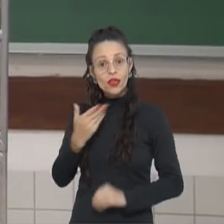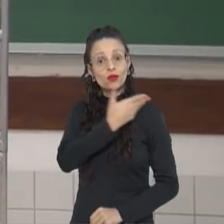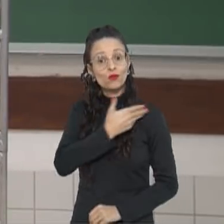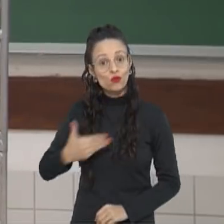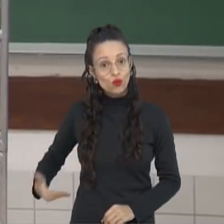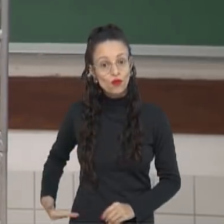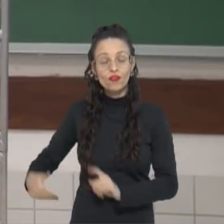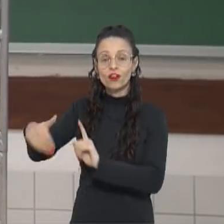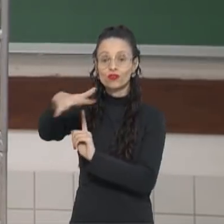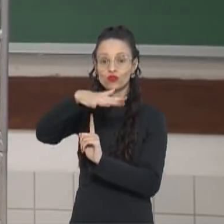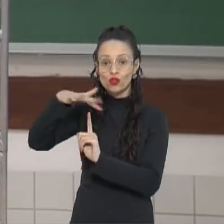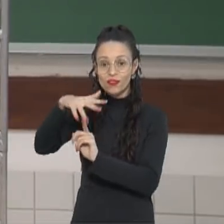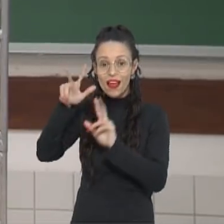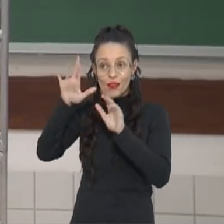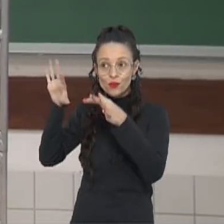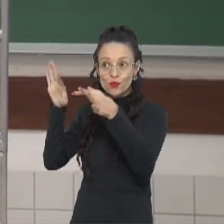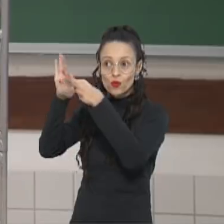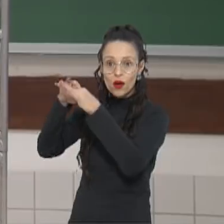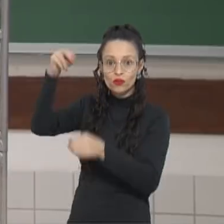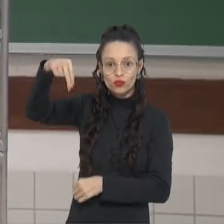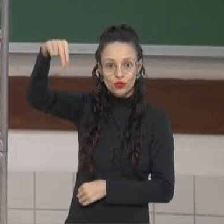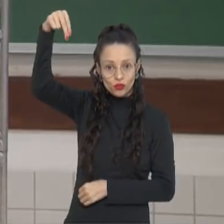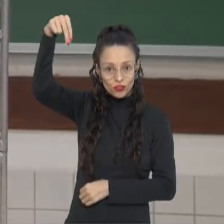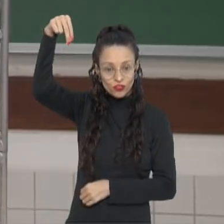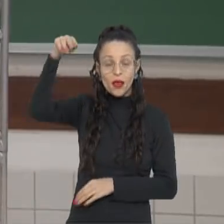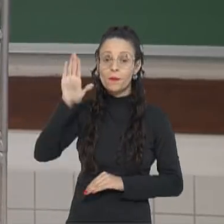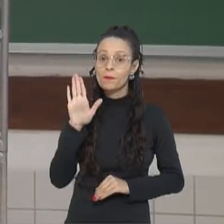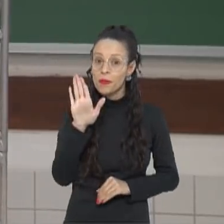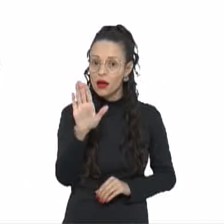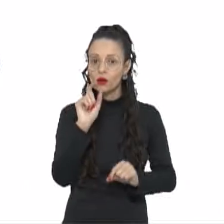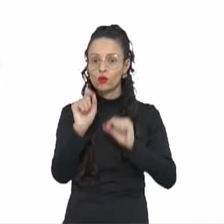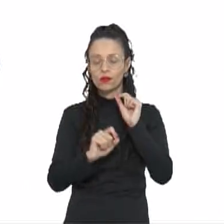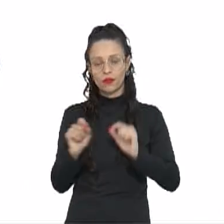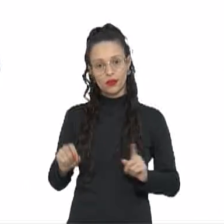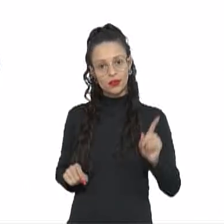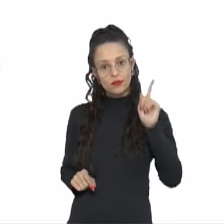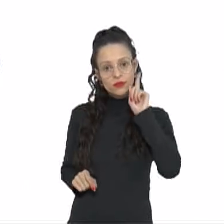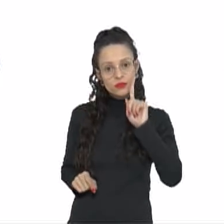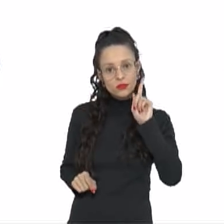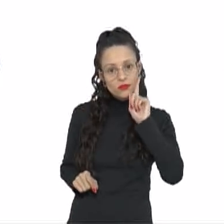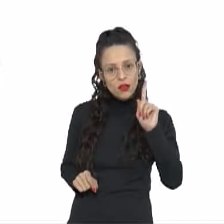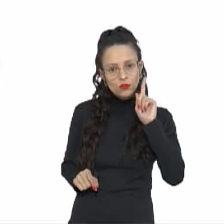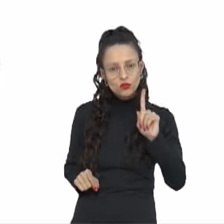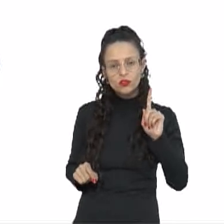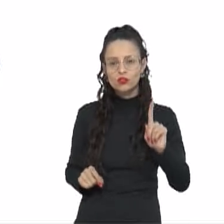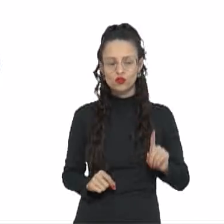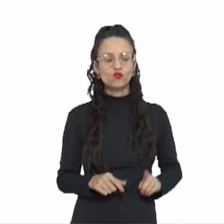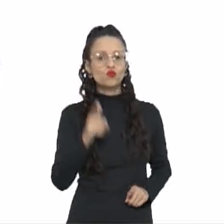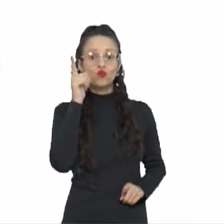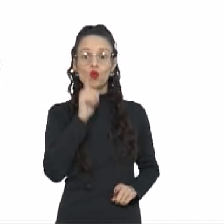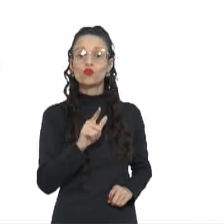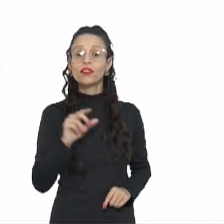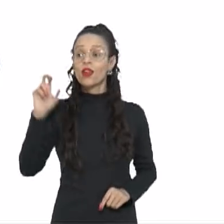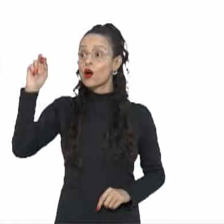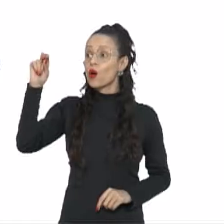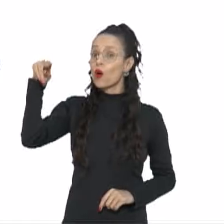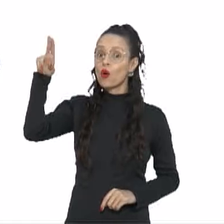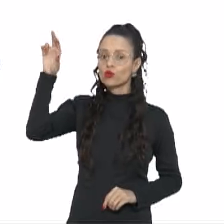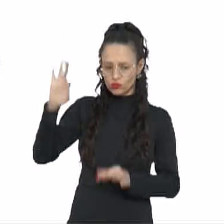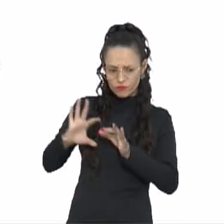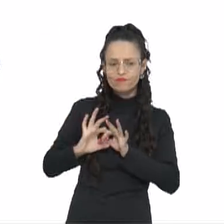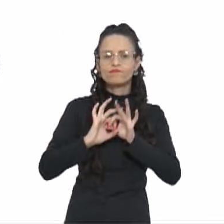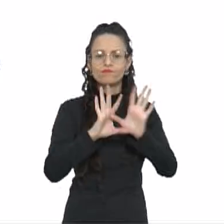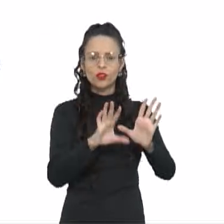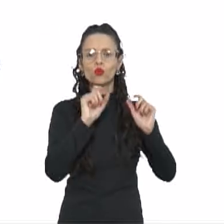da Coreia do Norte, voltar a ser uma só. Mas os Estados Unidos conseguiram autorização da ONU para